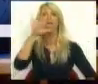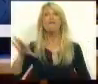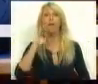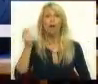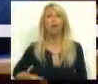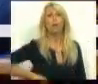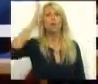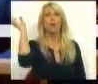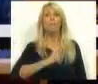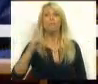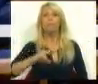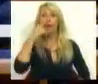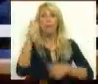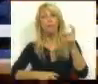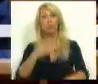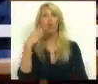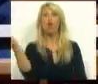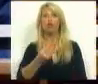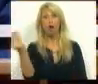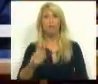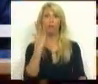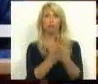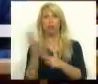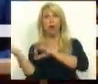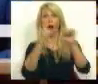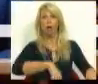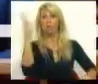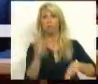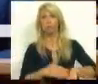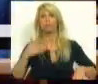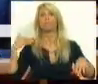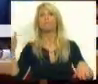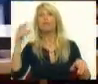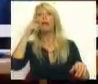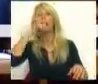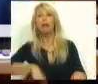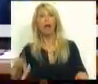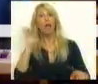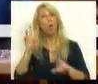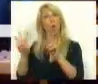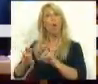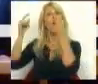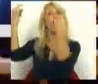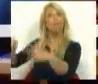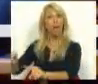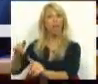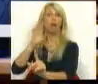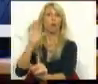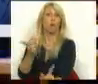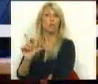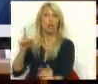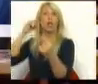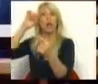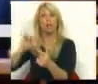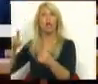milhares de pessoas, em que os jovens abandonam a escola e os que mais se qualificam, emigram. E o que se propõe o